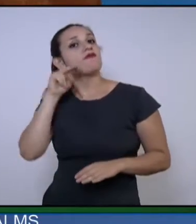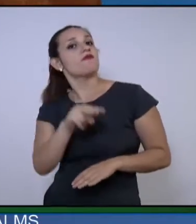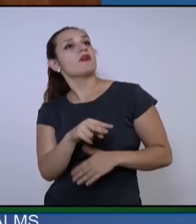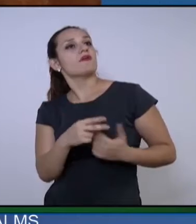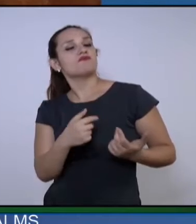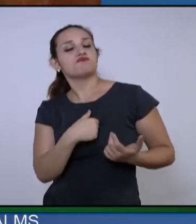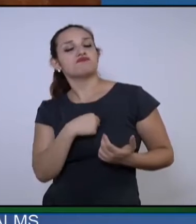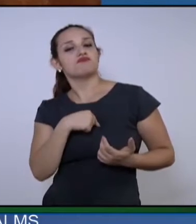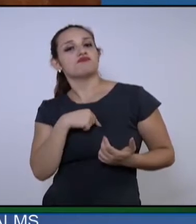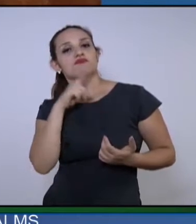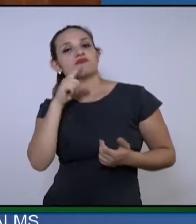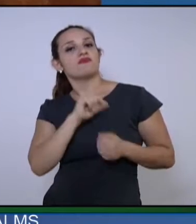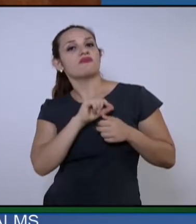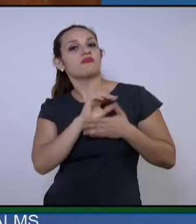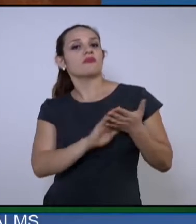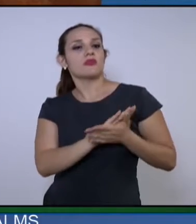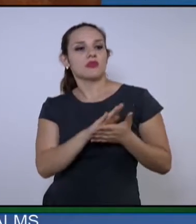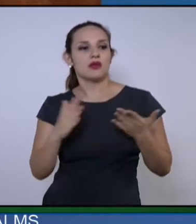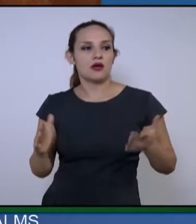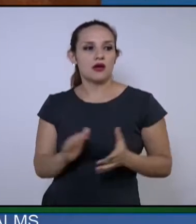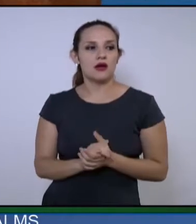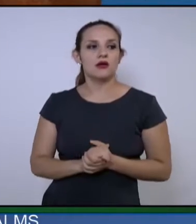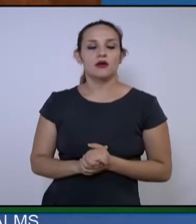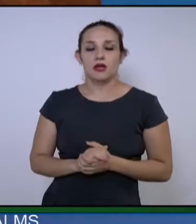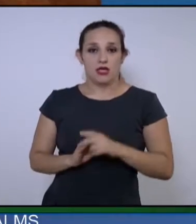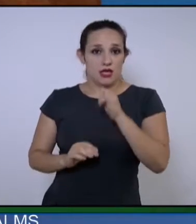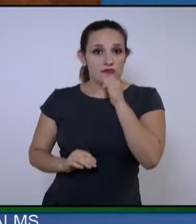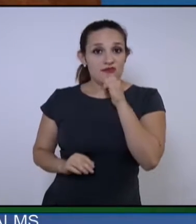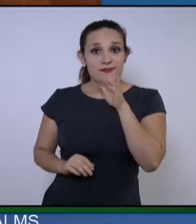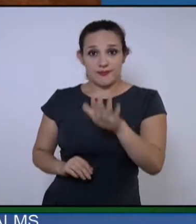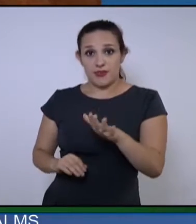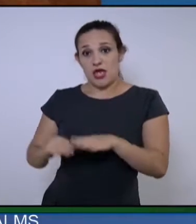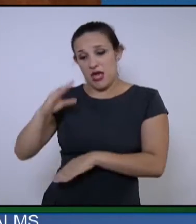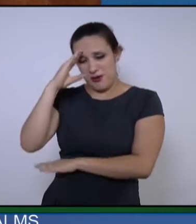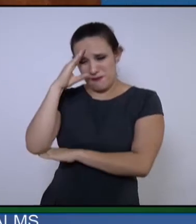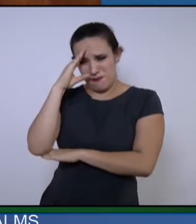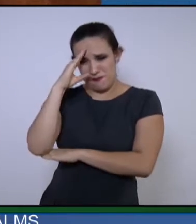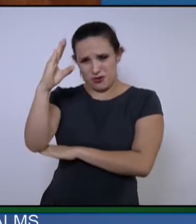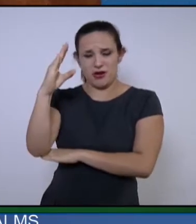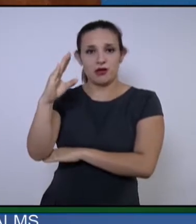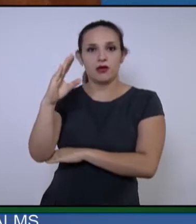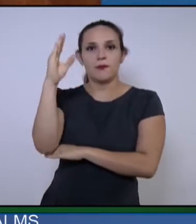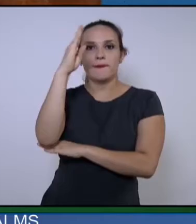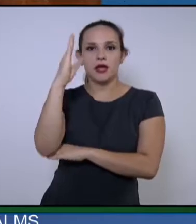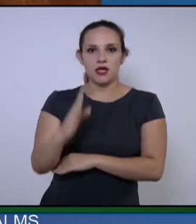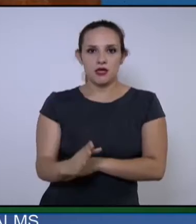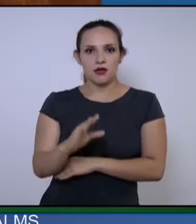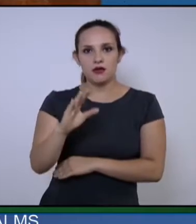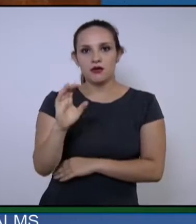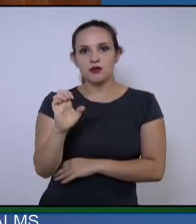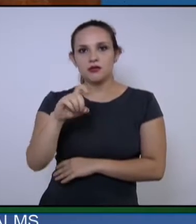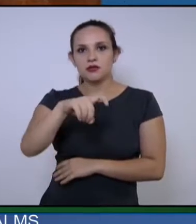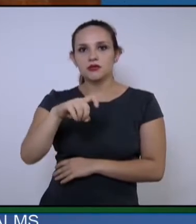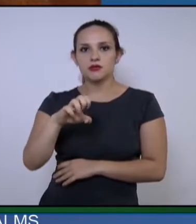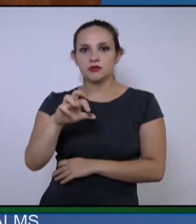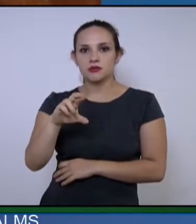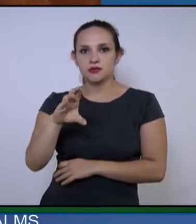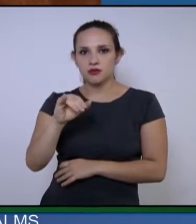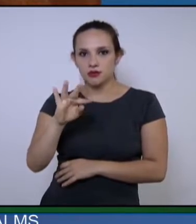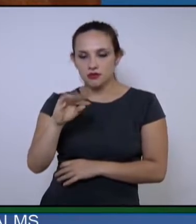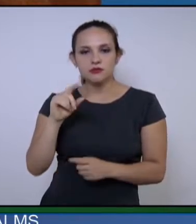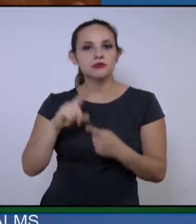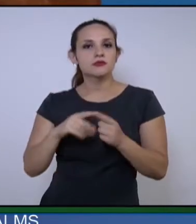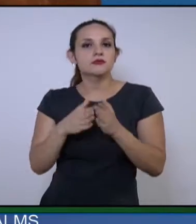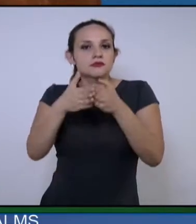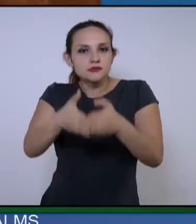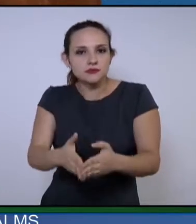eximir as nossas Forças Armadas. O Exército Brasileiro tem feito um esforço muito grande. Marinha,